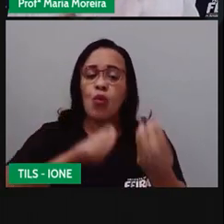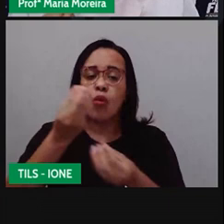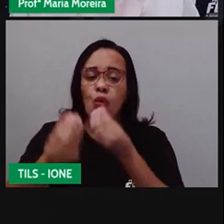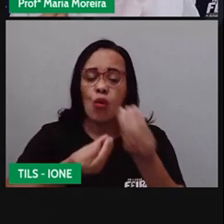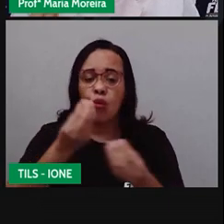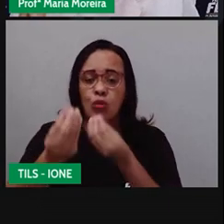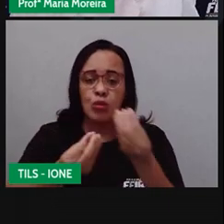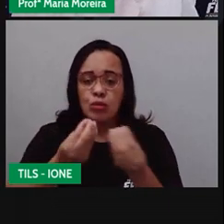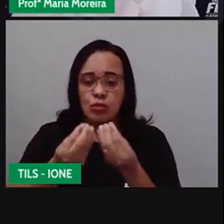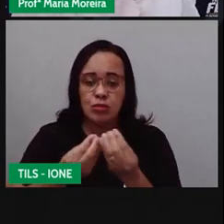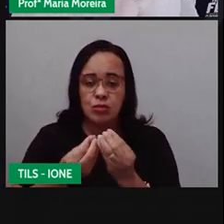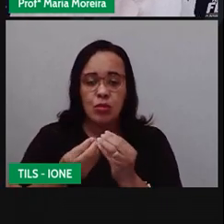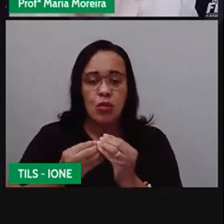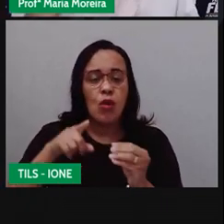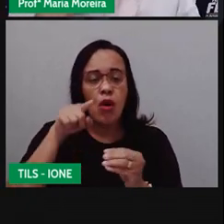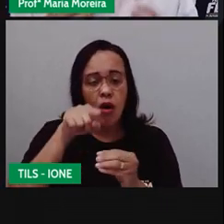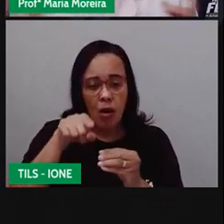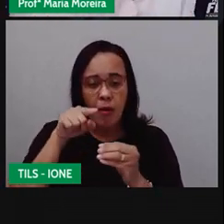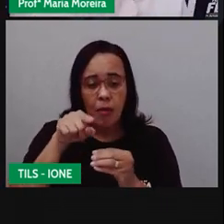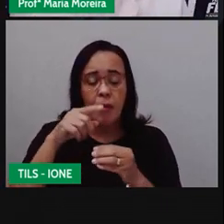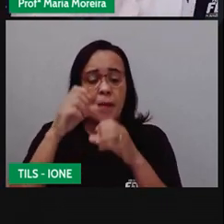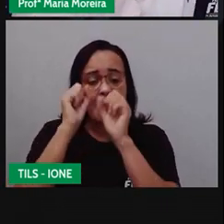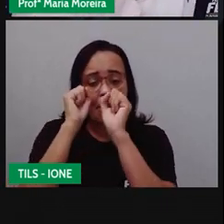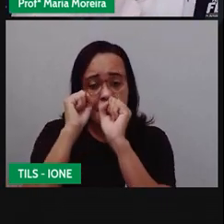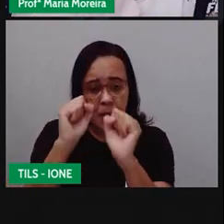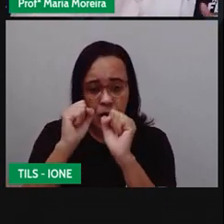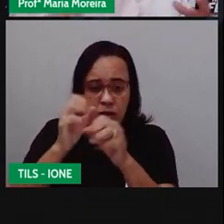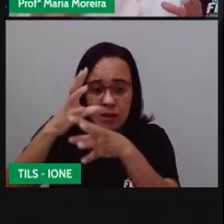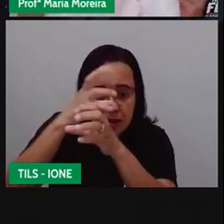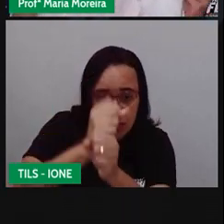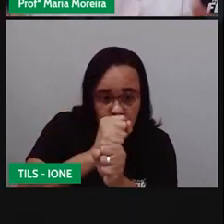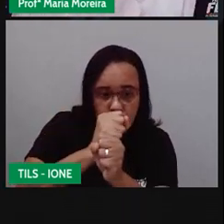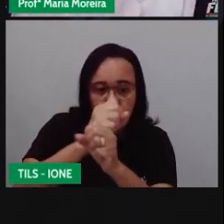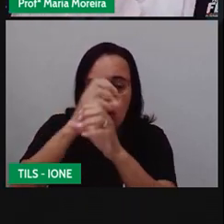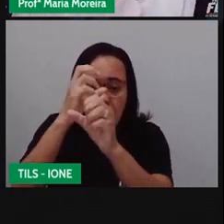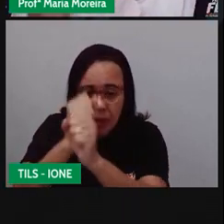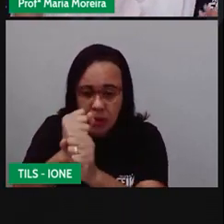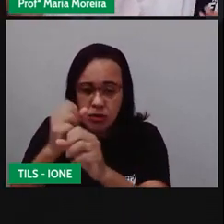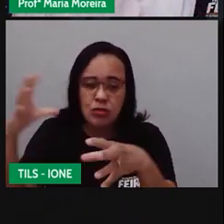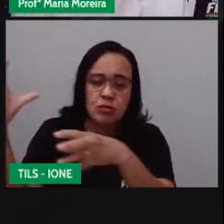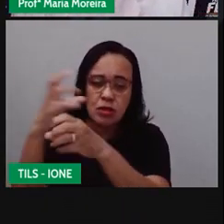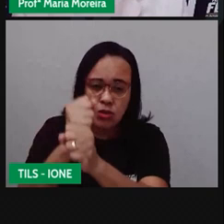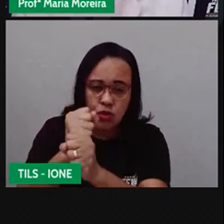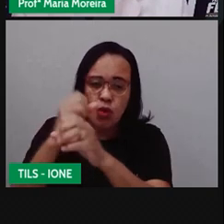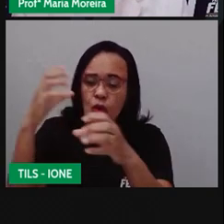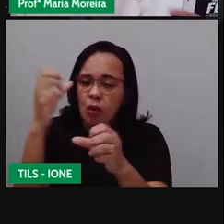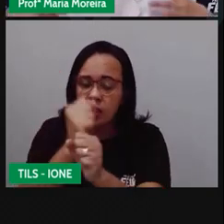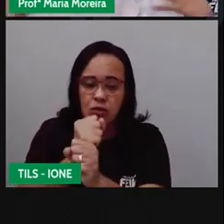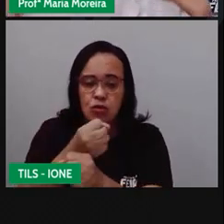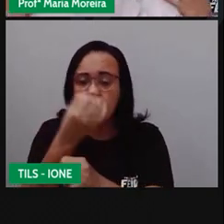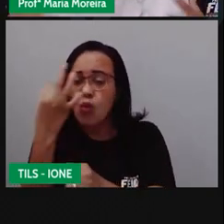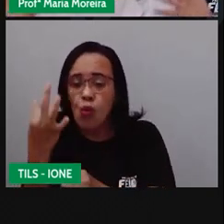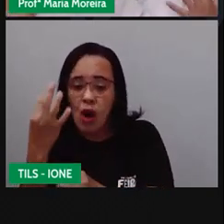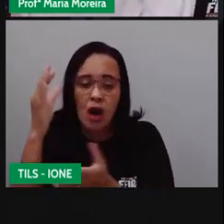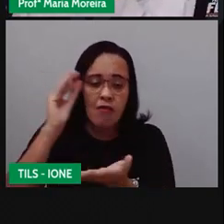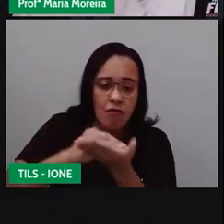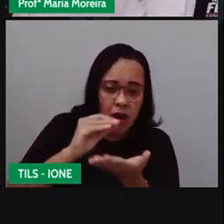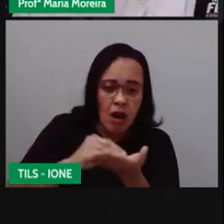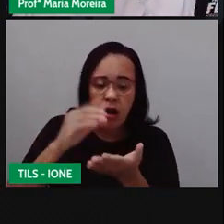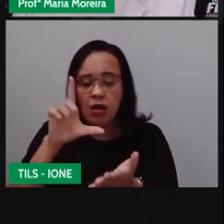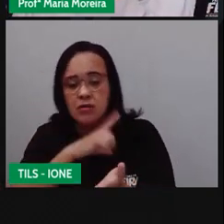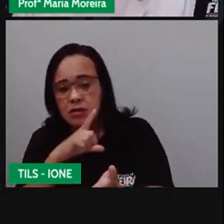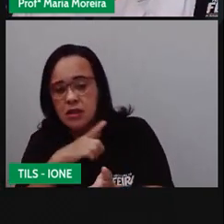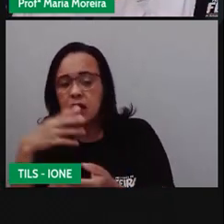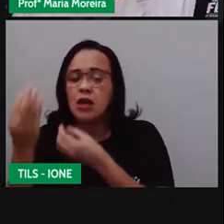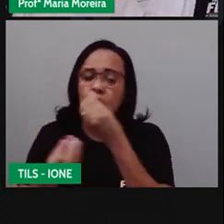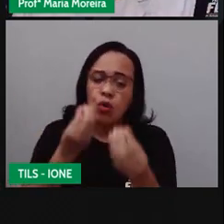pode calcular esses produtos, né, de uma forma mais fácil. Porque a nossa ideia aqui é sempre ajudar vocês